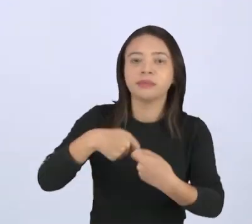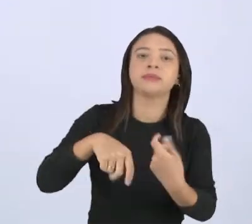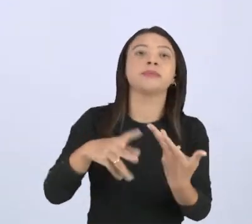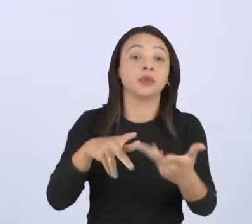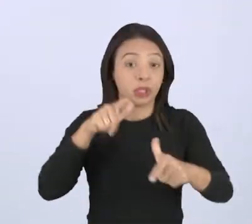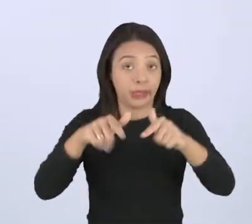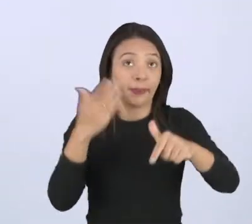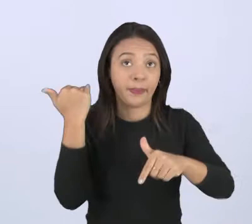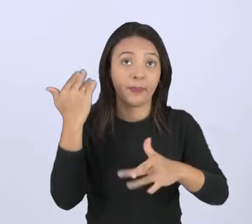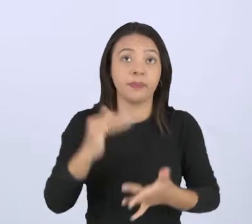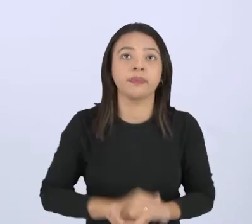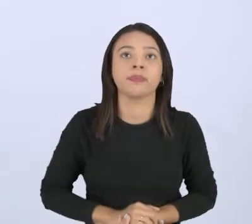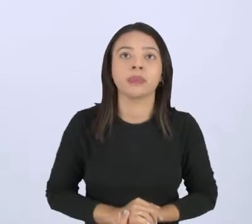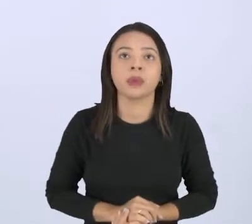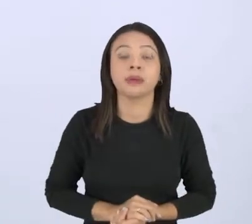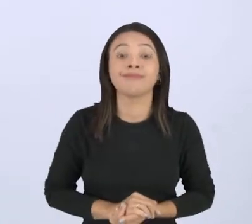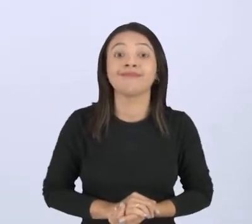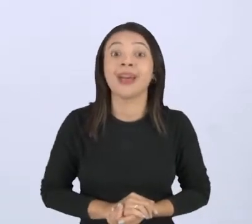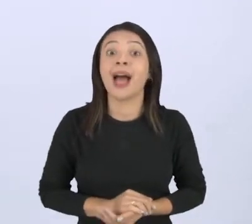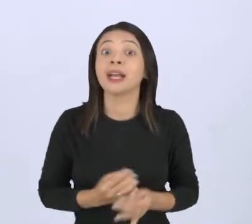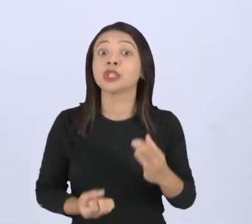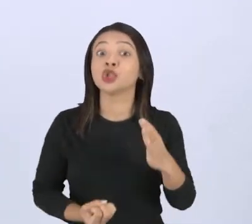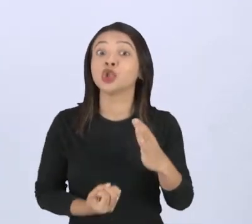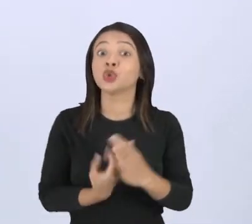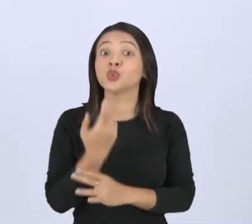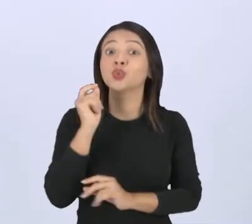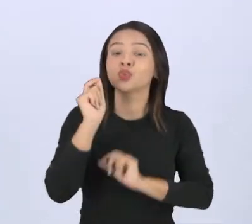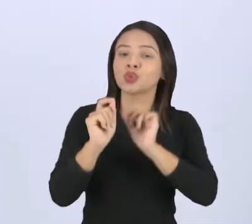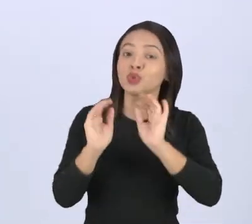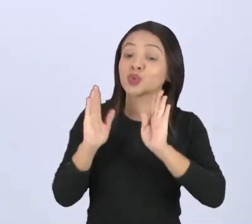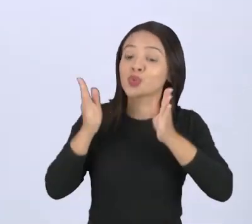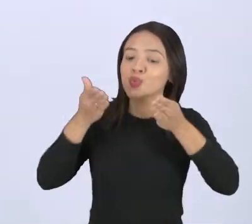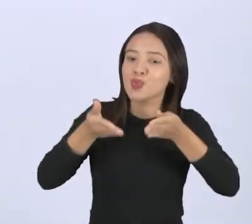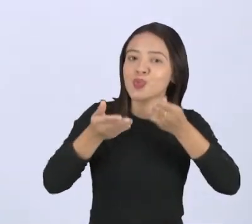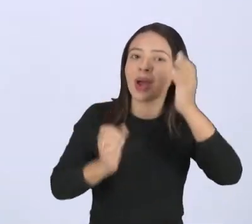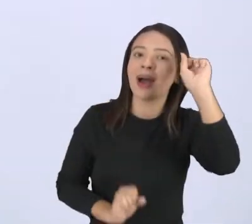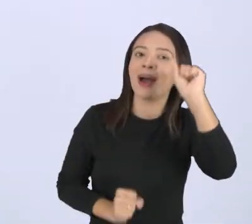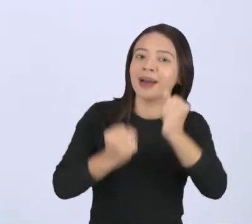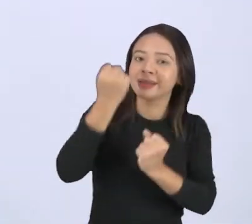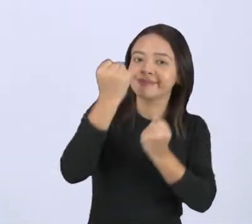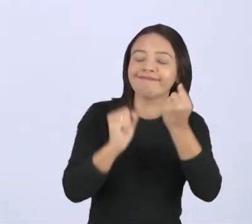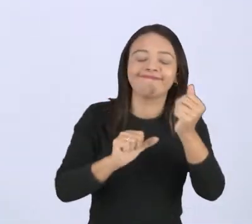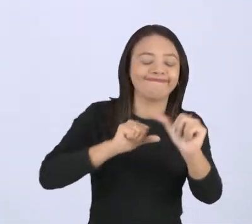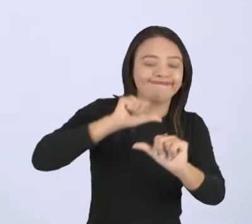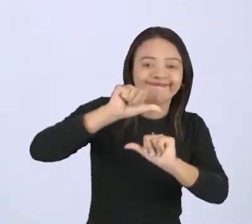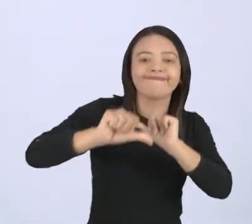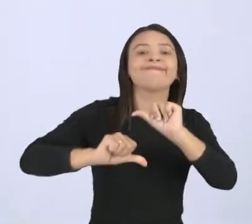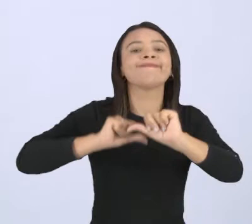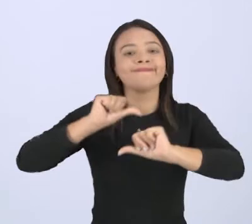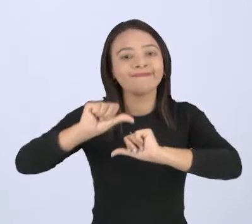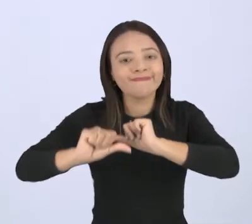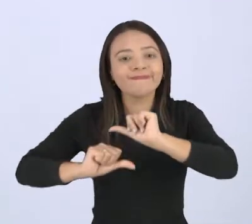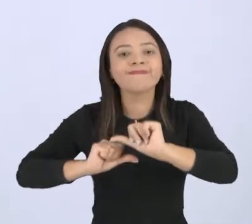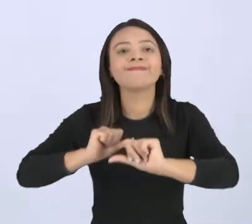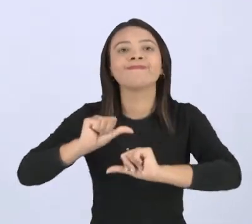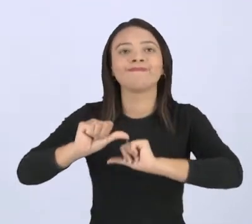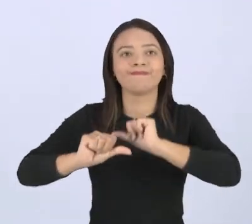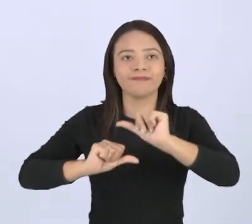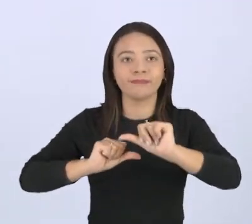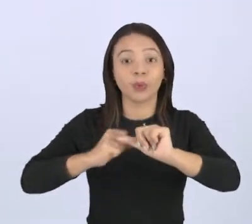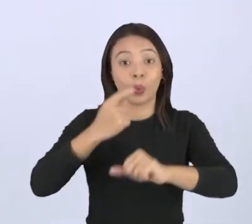antigo. E com a chegada das máquinas, bom, aí tudo mudou. Embora a própria